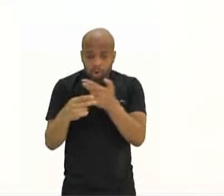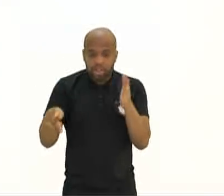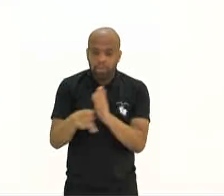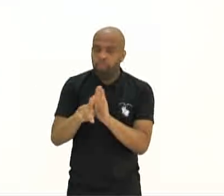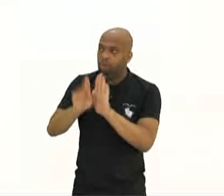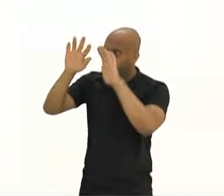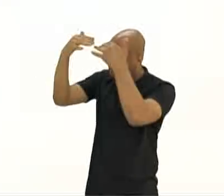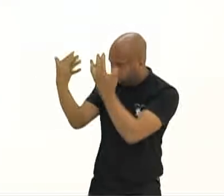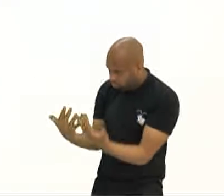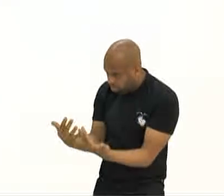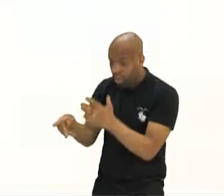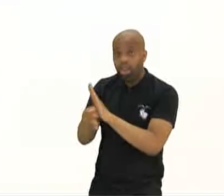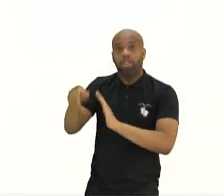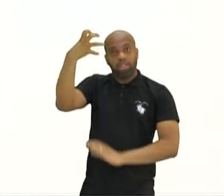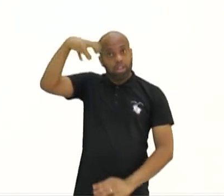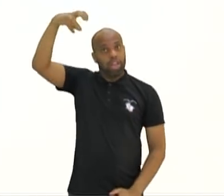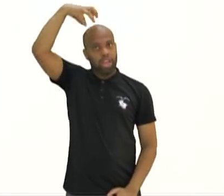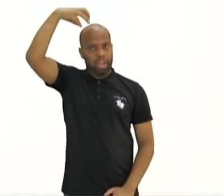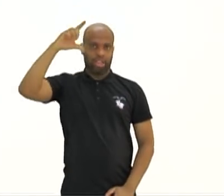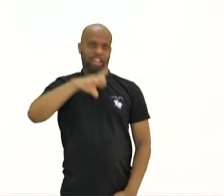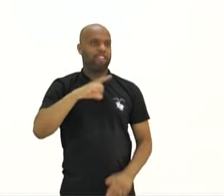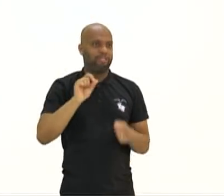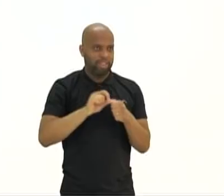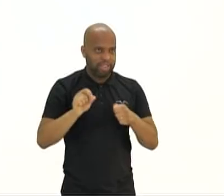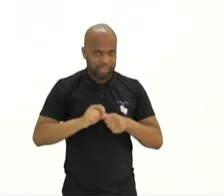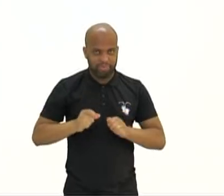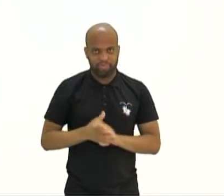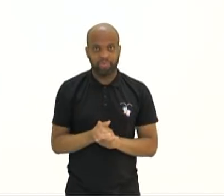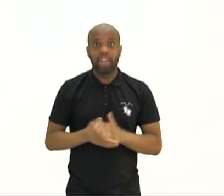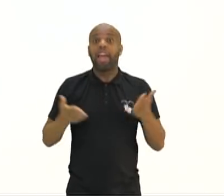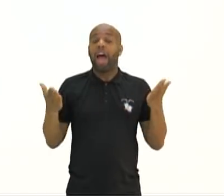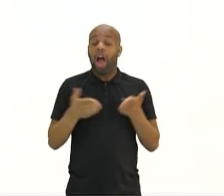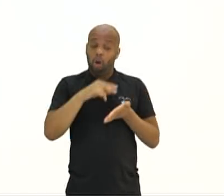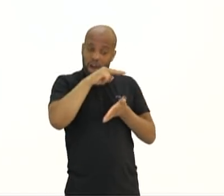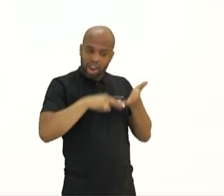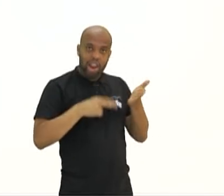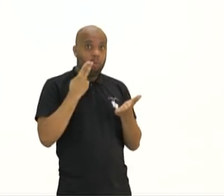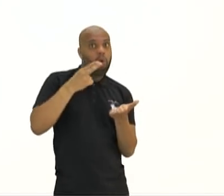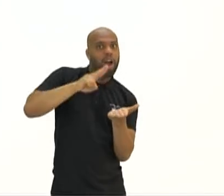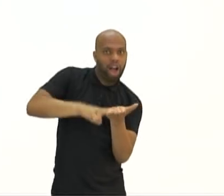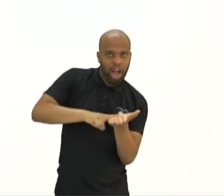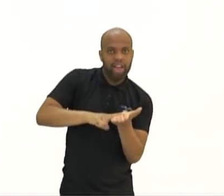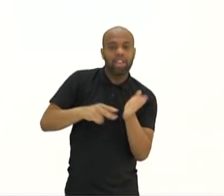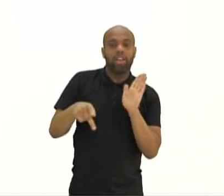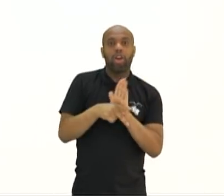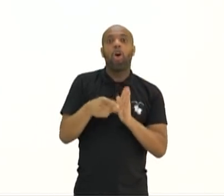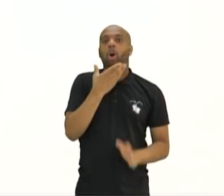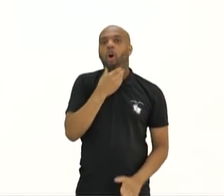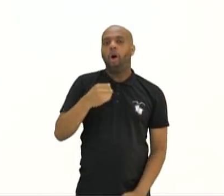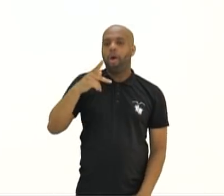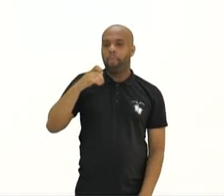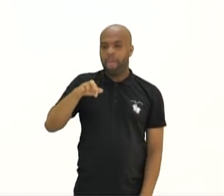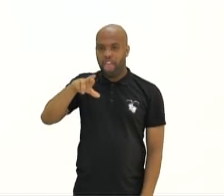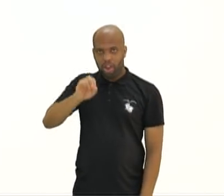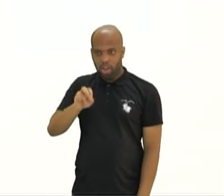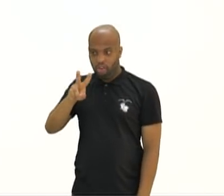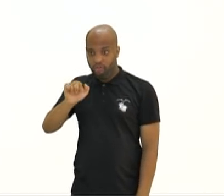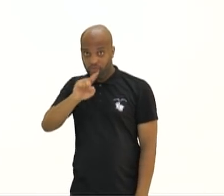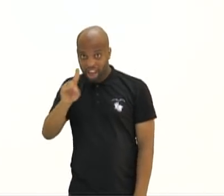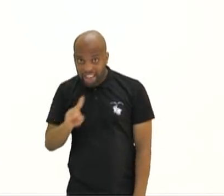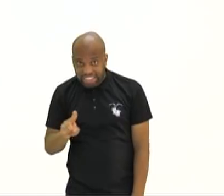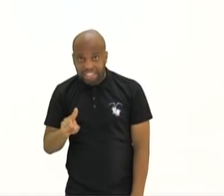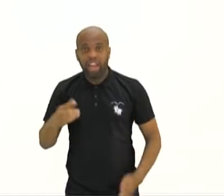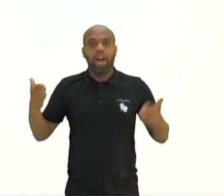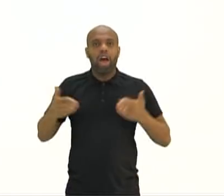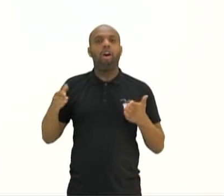em ela deve lançar. Tendo lido essa carta Pero Vaz de Caminha, com muito carinho, vamos para